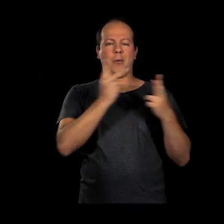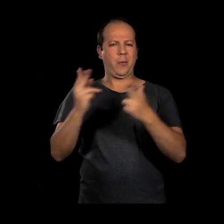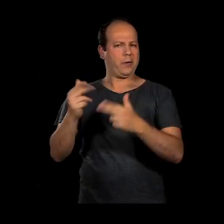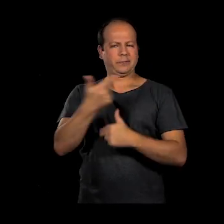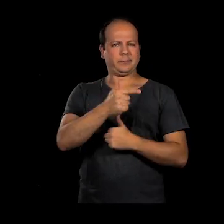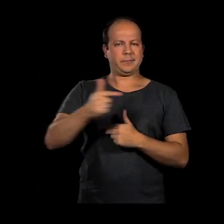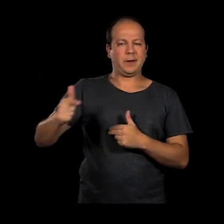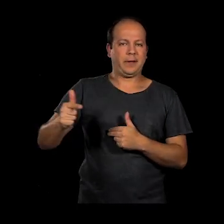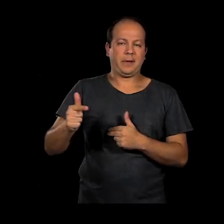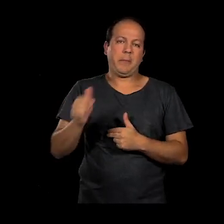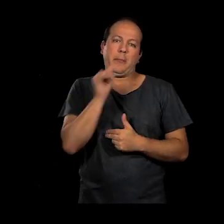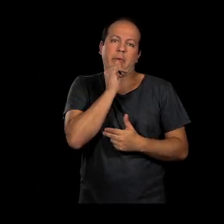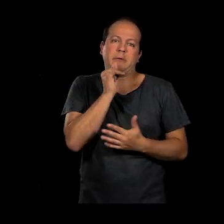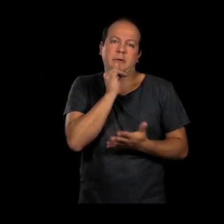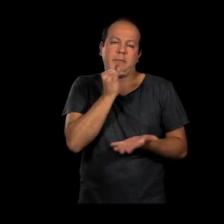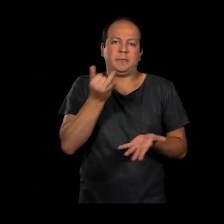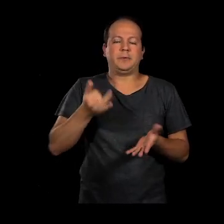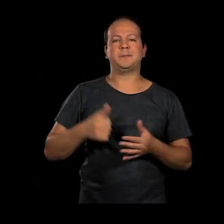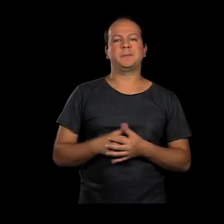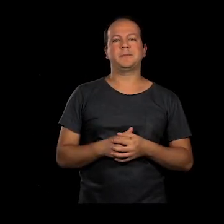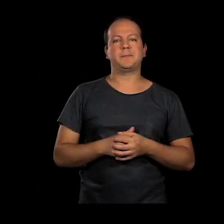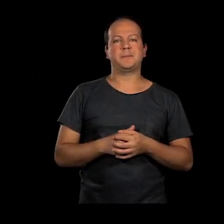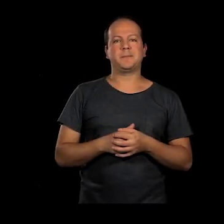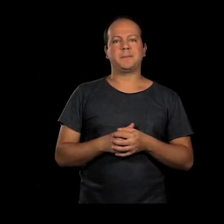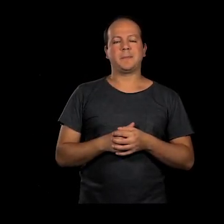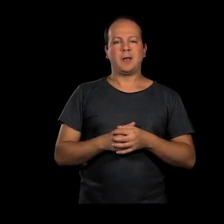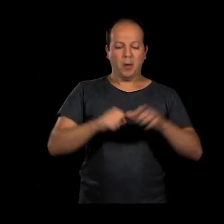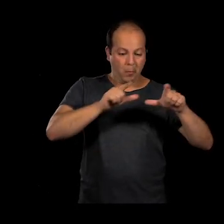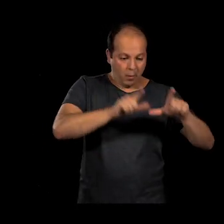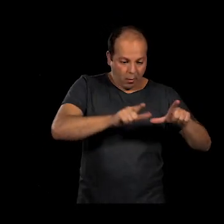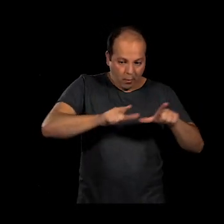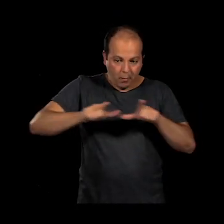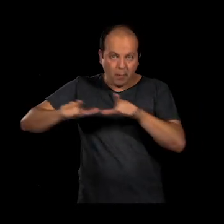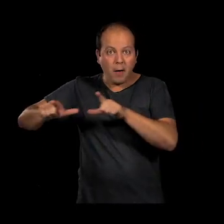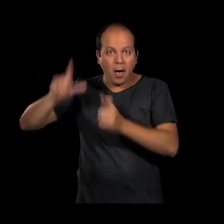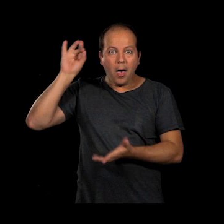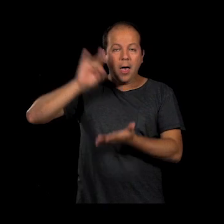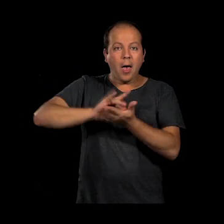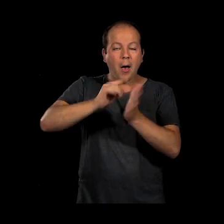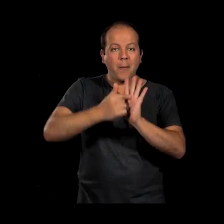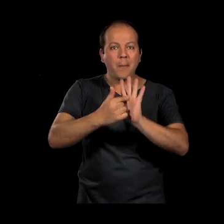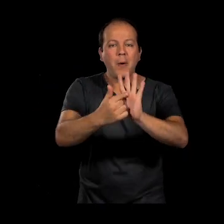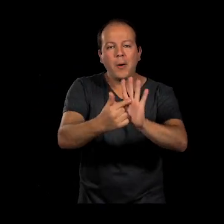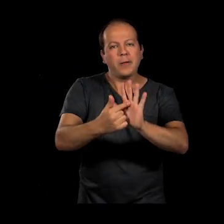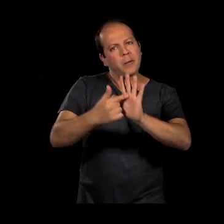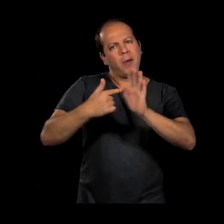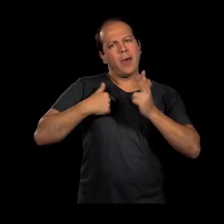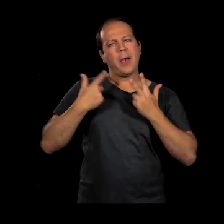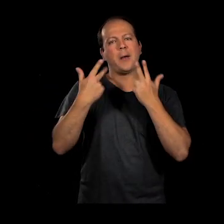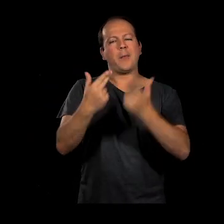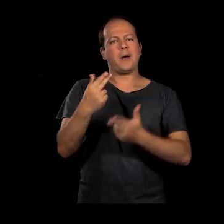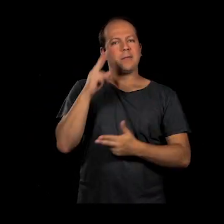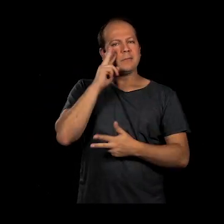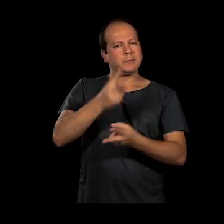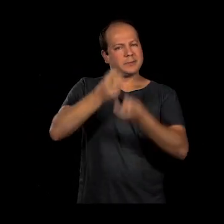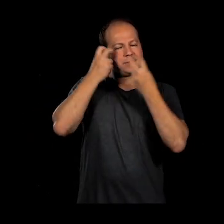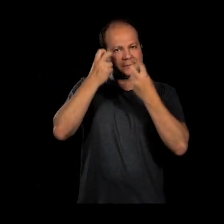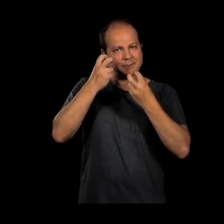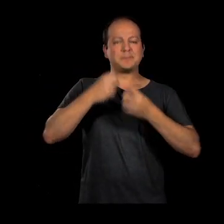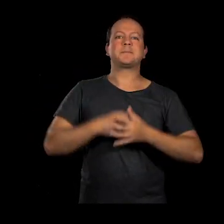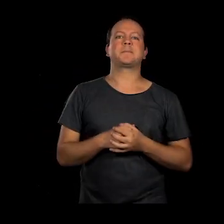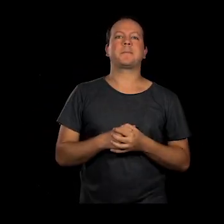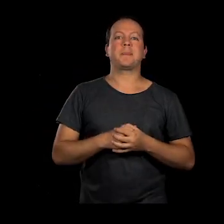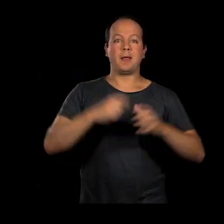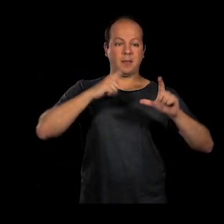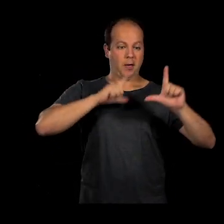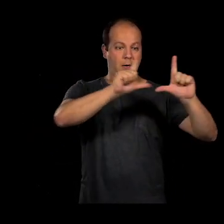falando, como um projeto de stop motion que você lida com o mundo real, né? Pelo menos é o modo que eu encaro isso, assim, você tem